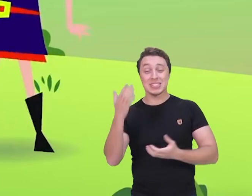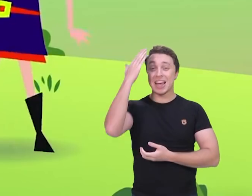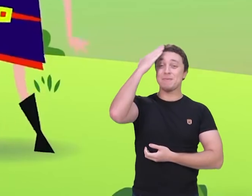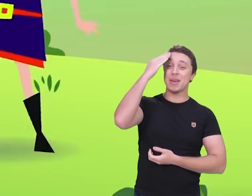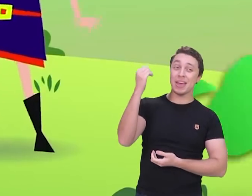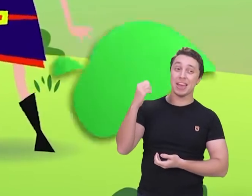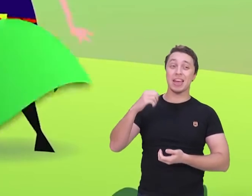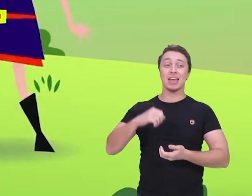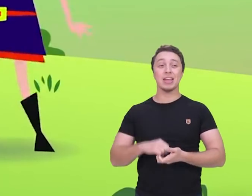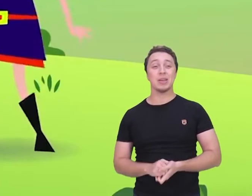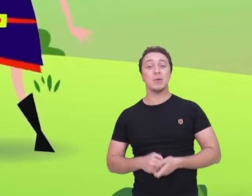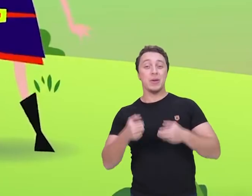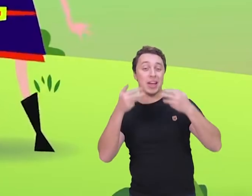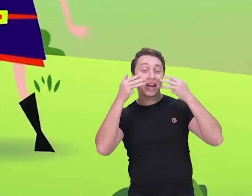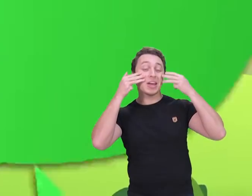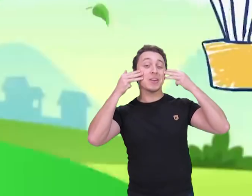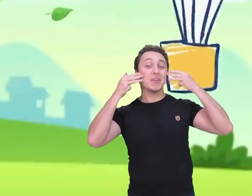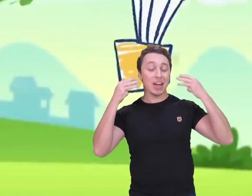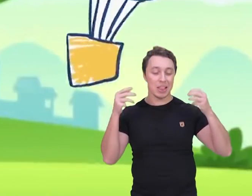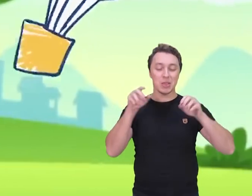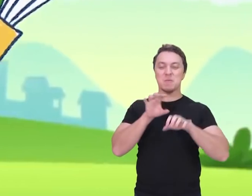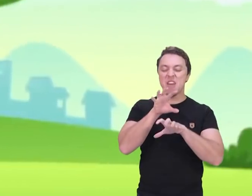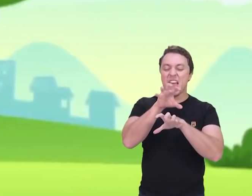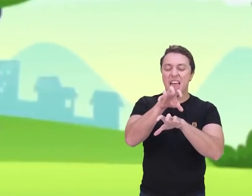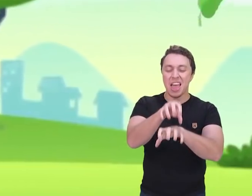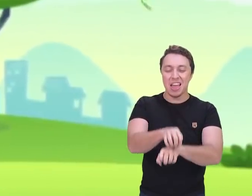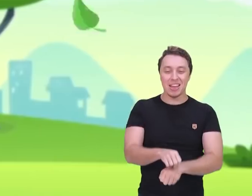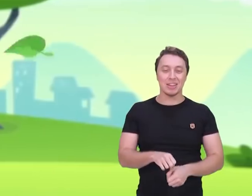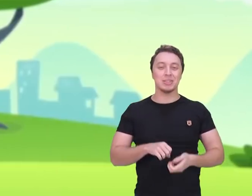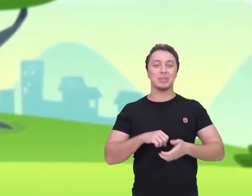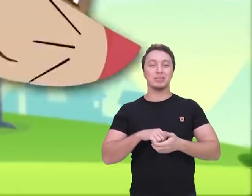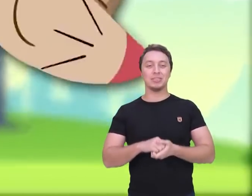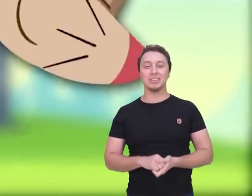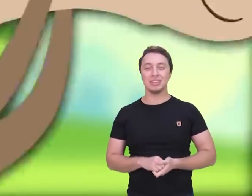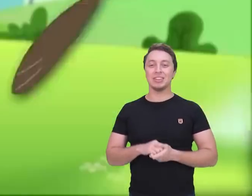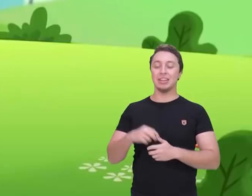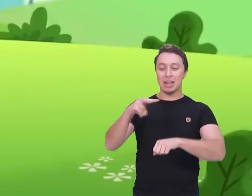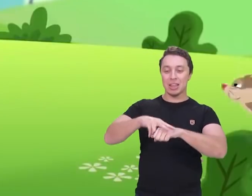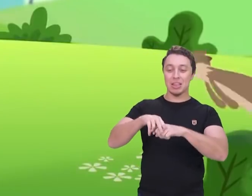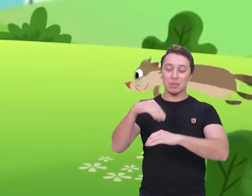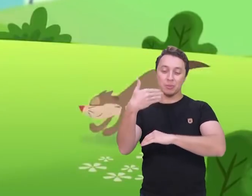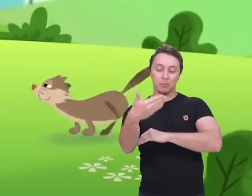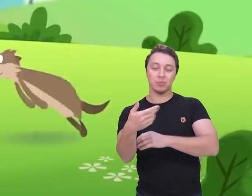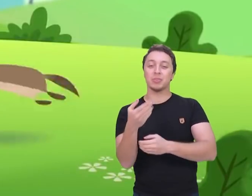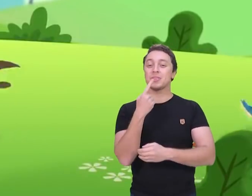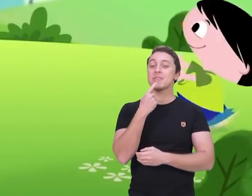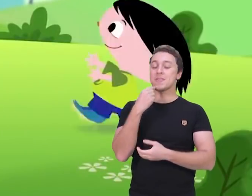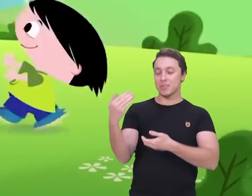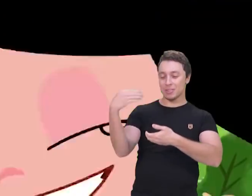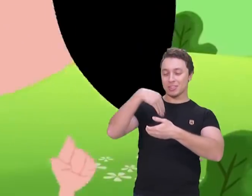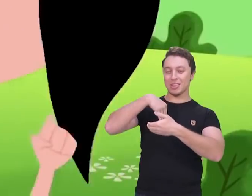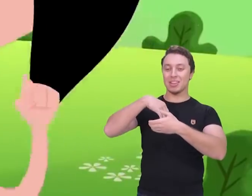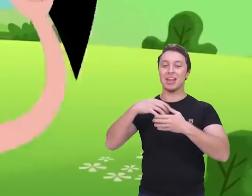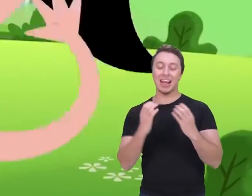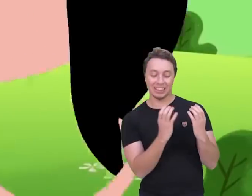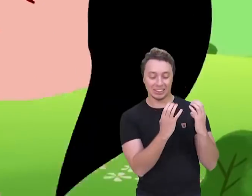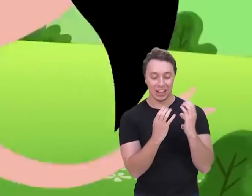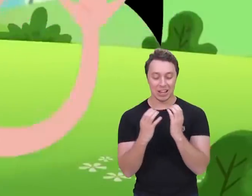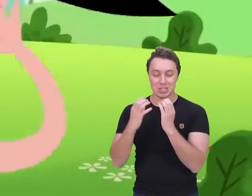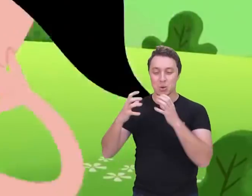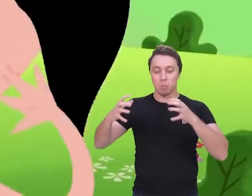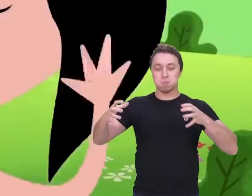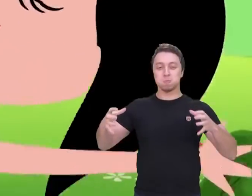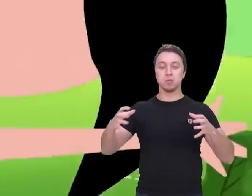Eu quero saber por que o gato mia. Verde por fora, vermelha por dentro é